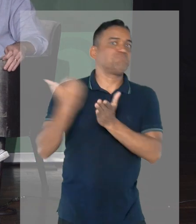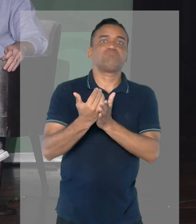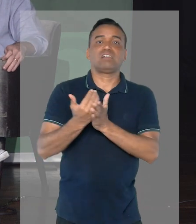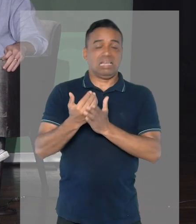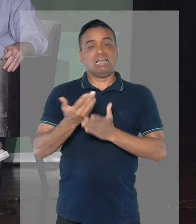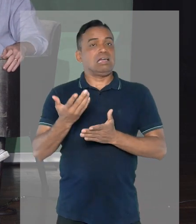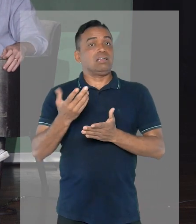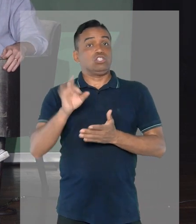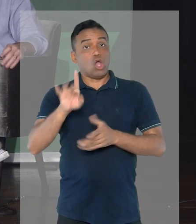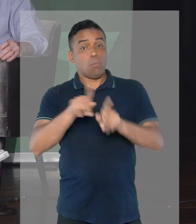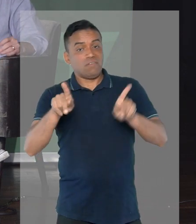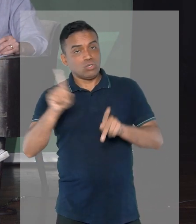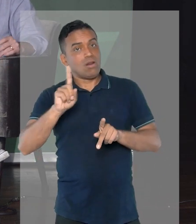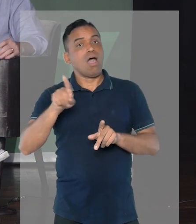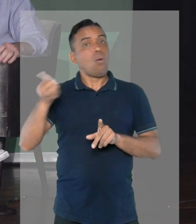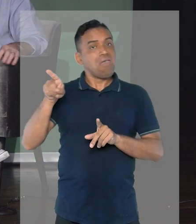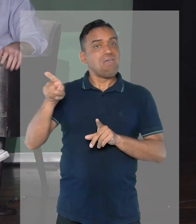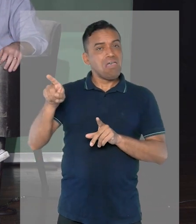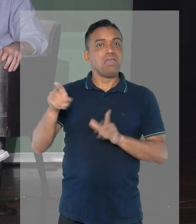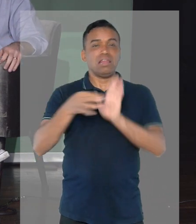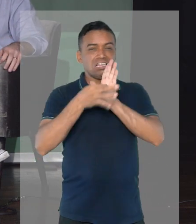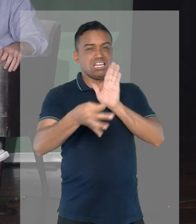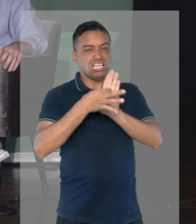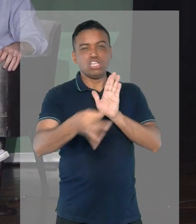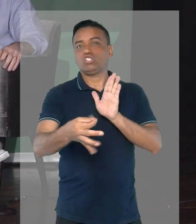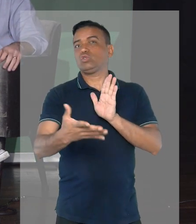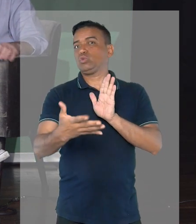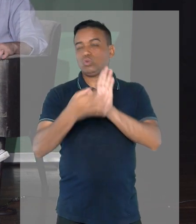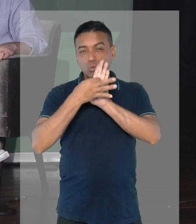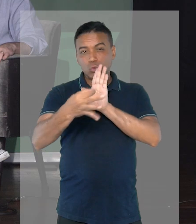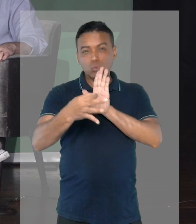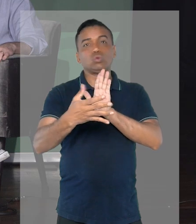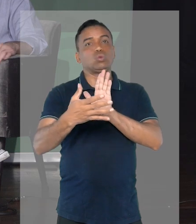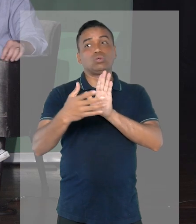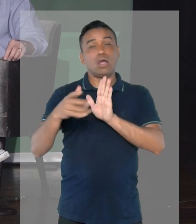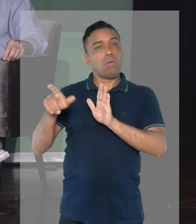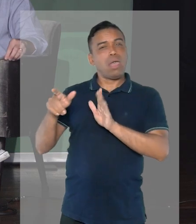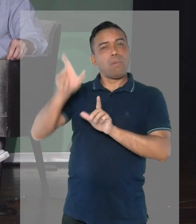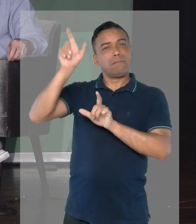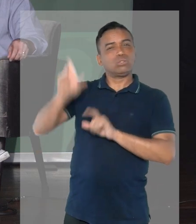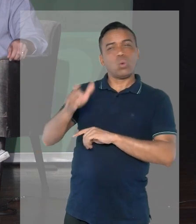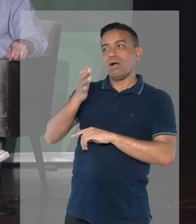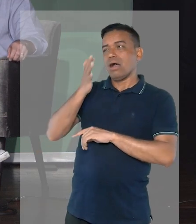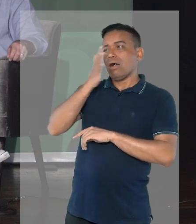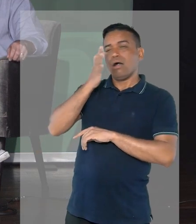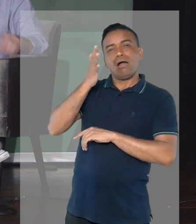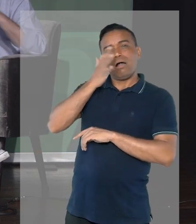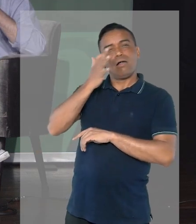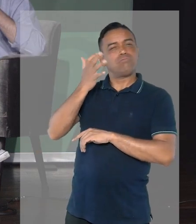crítico absoluto, que é o Rafael, né? O Rafael é uma das pessoas admiráveis que a gente tem